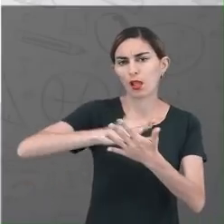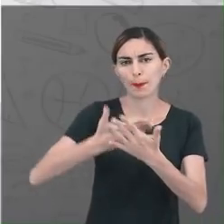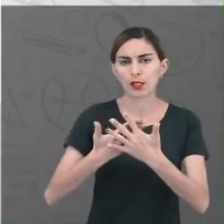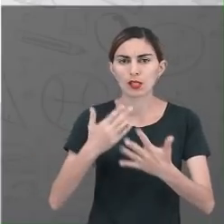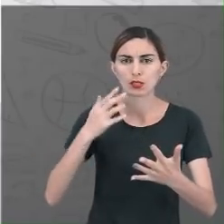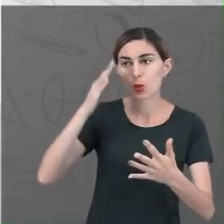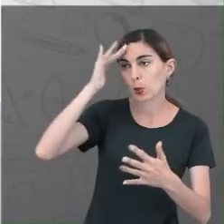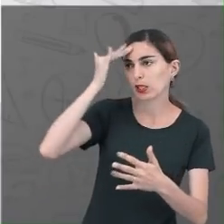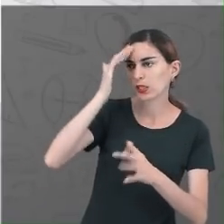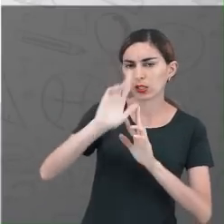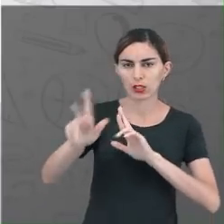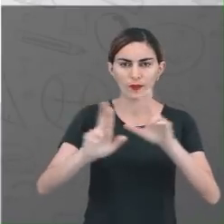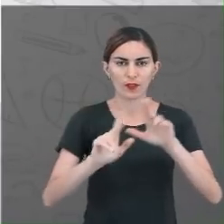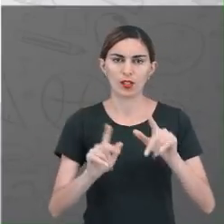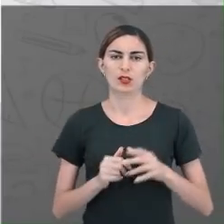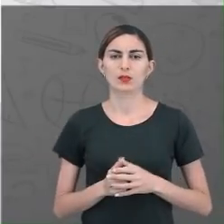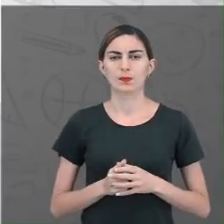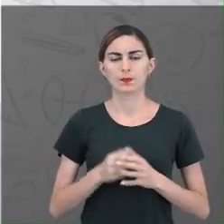daquele ambiente.